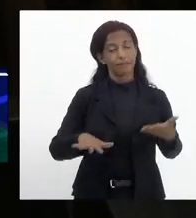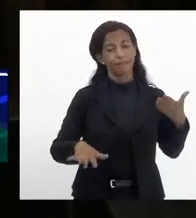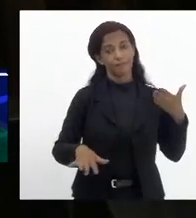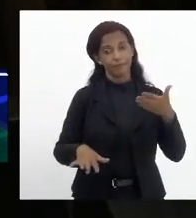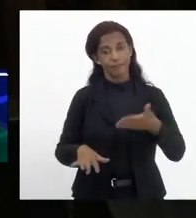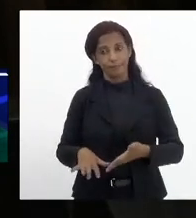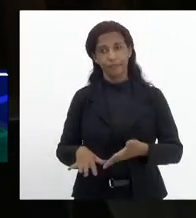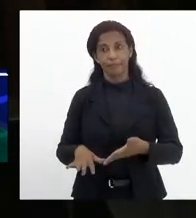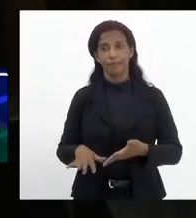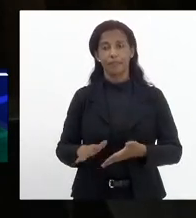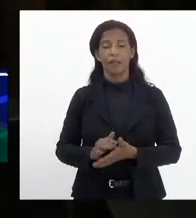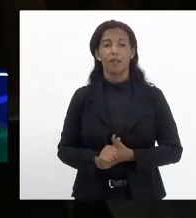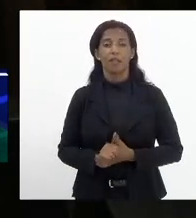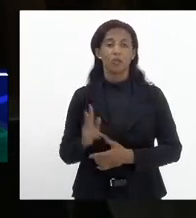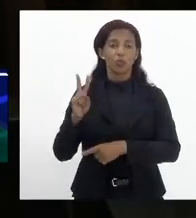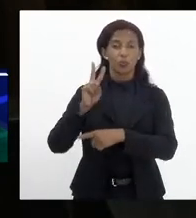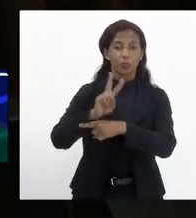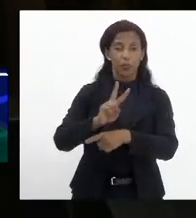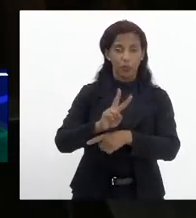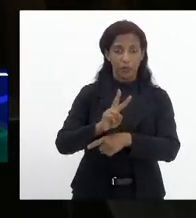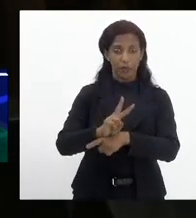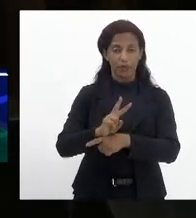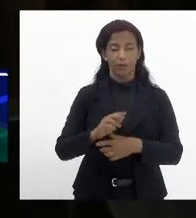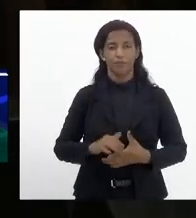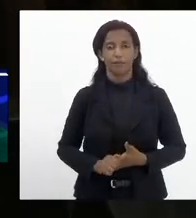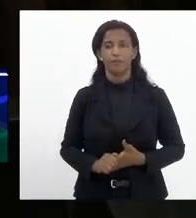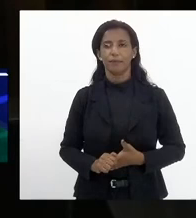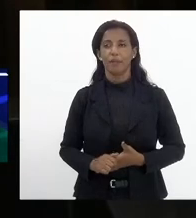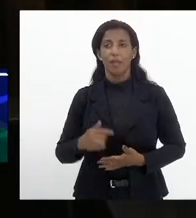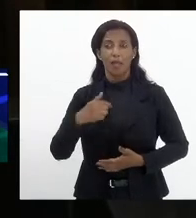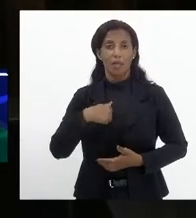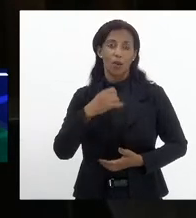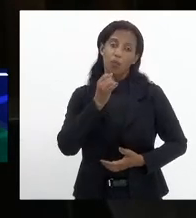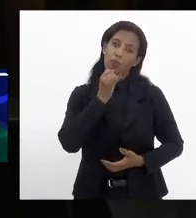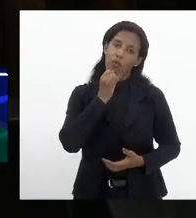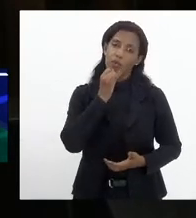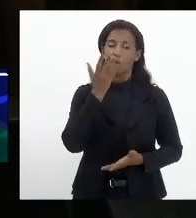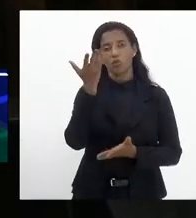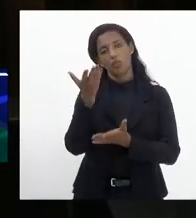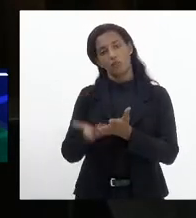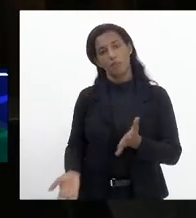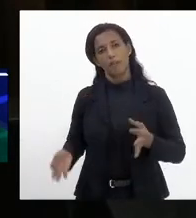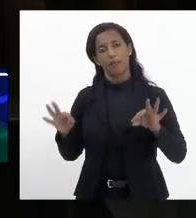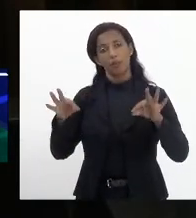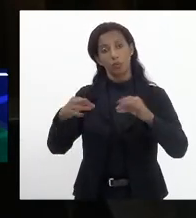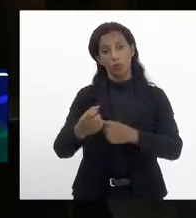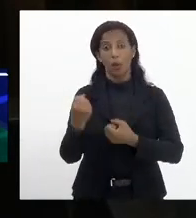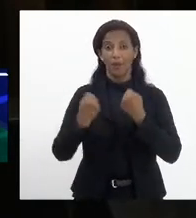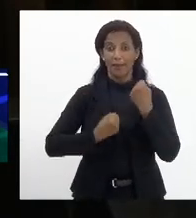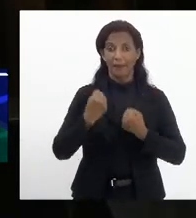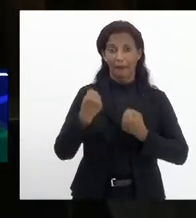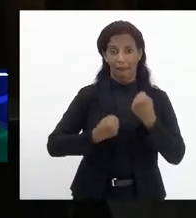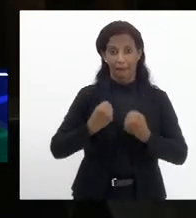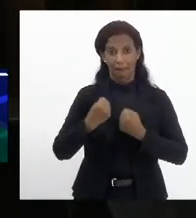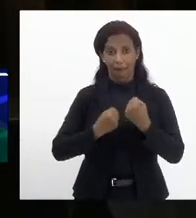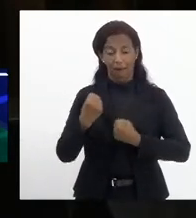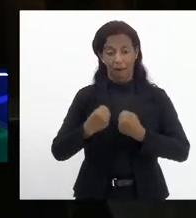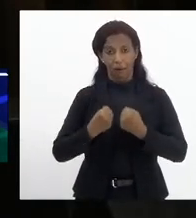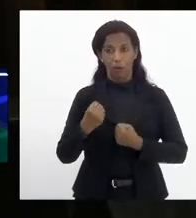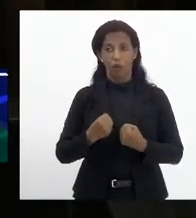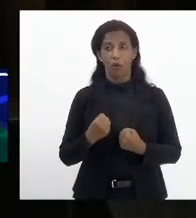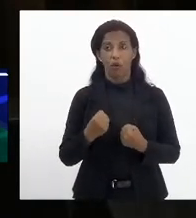de amortecimento da nossa floresta. Eu, por exemplo, já tive perda total em veículos, em